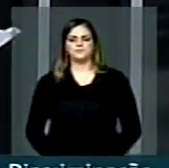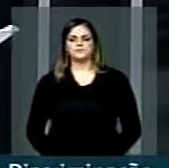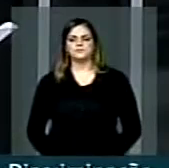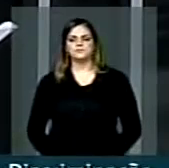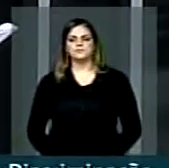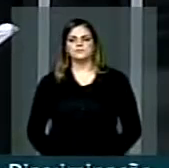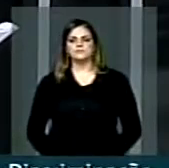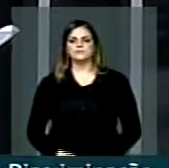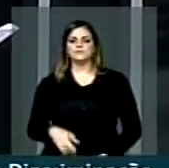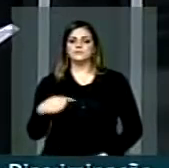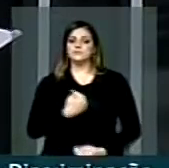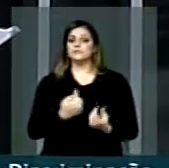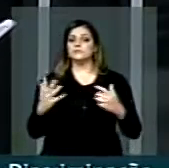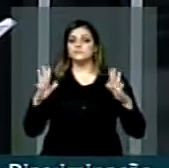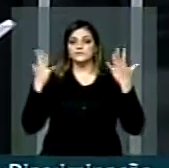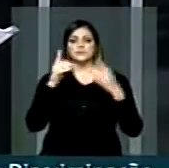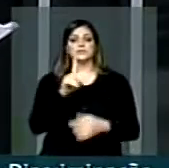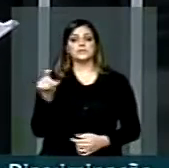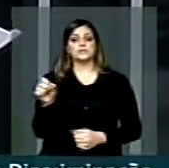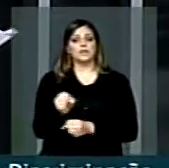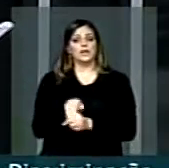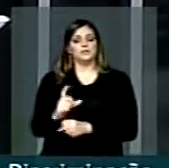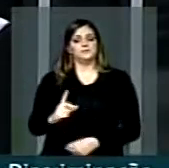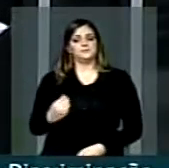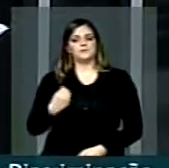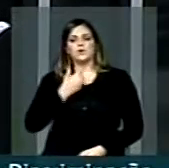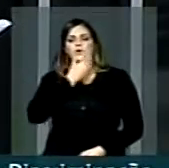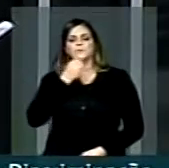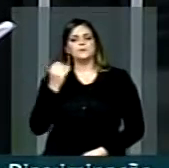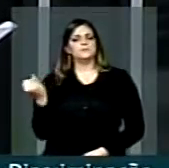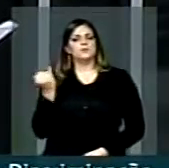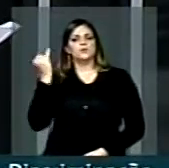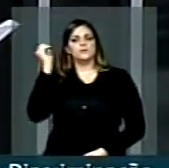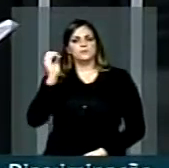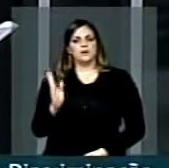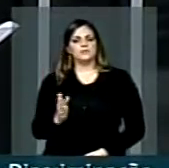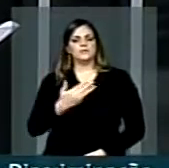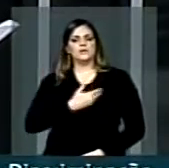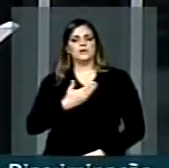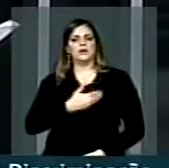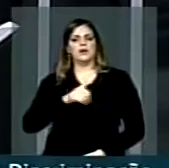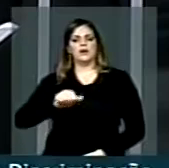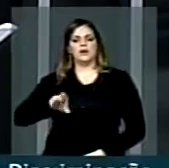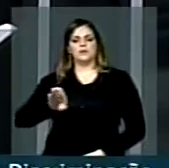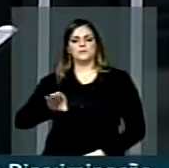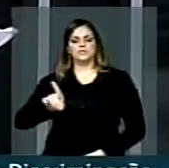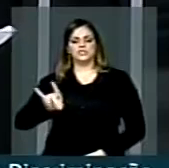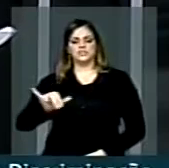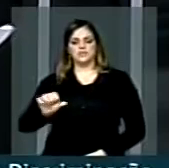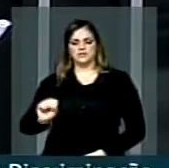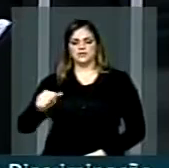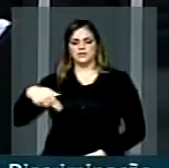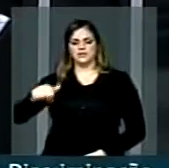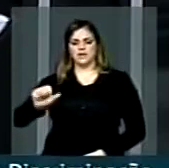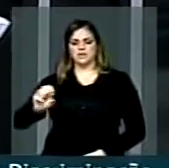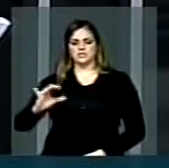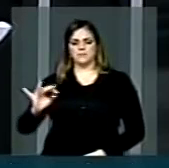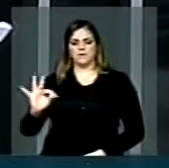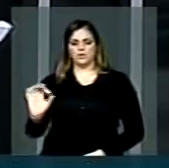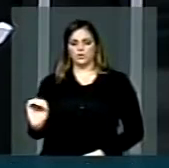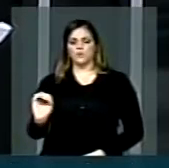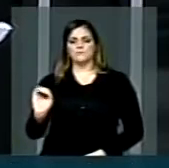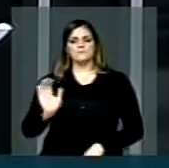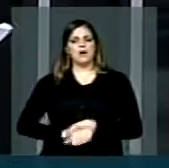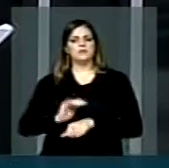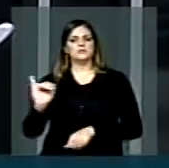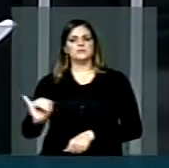para comemorar os 100 anos de nascimento de um dos maiores nomes da história do Brasil. Nosso companheiro Abdias do Nascimento é, sem dúvida, o maior